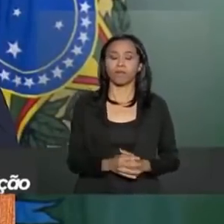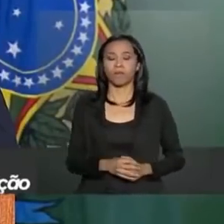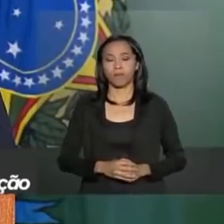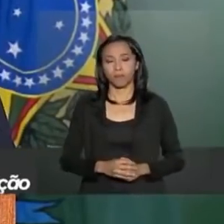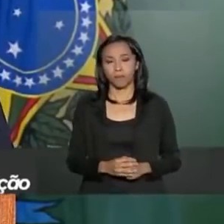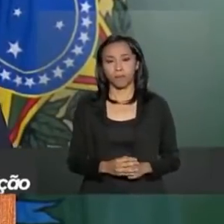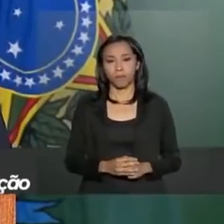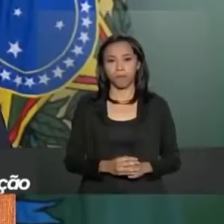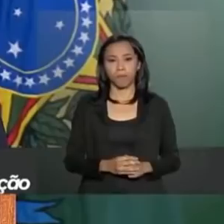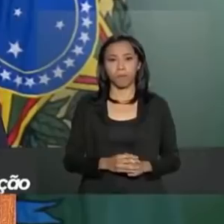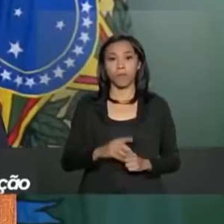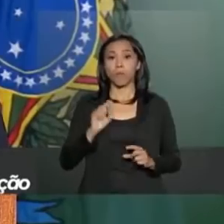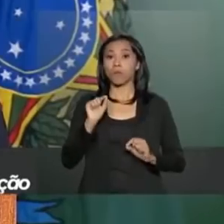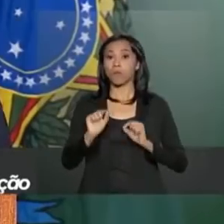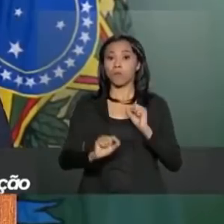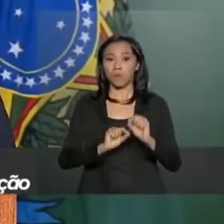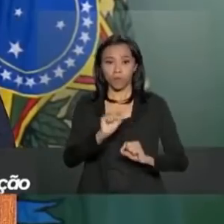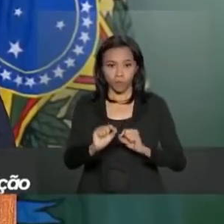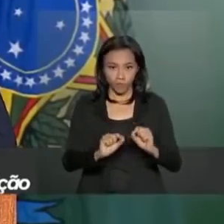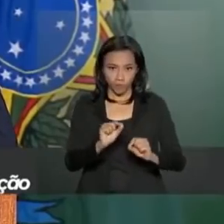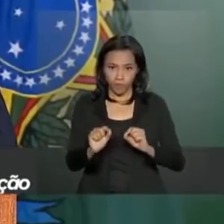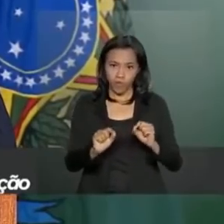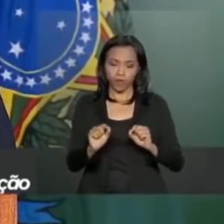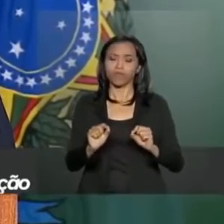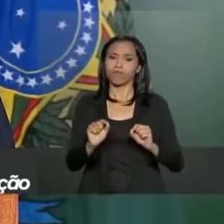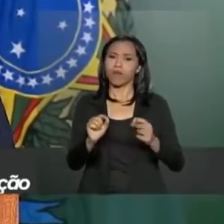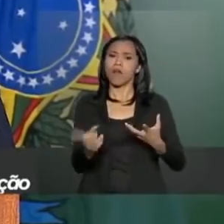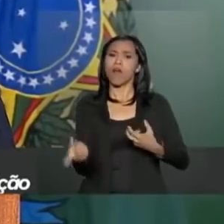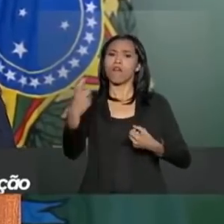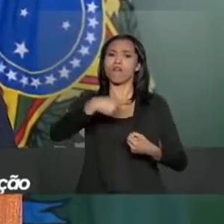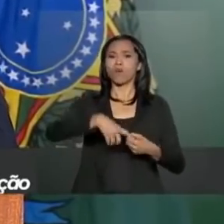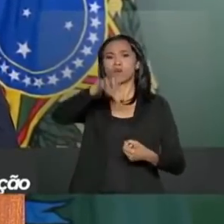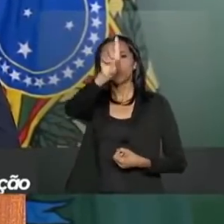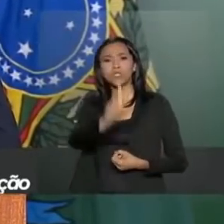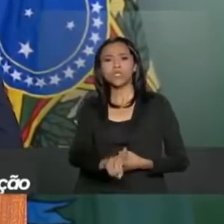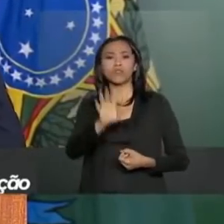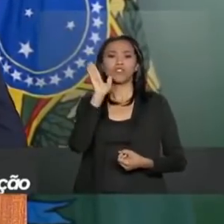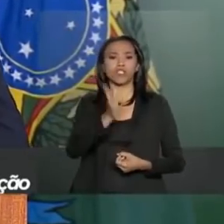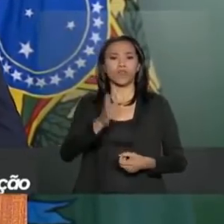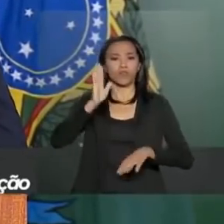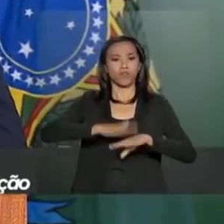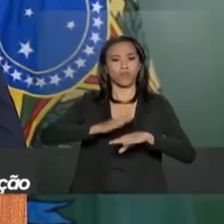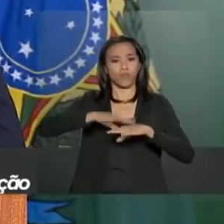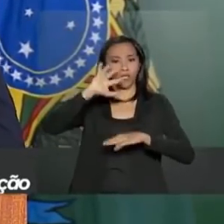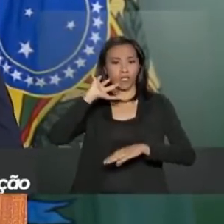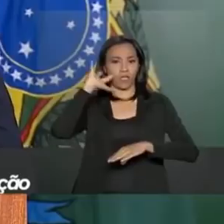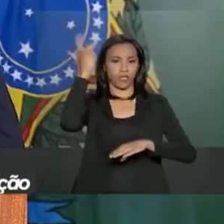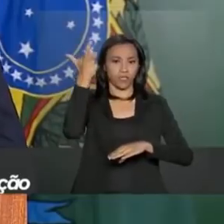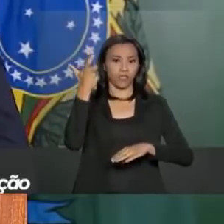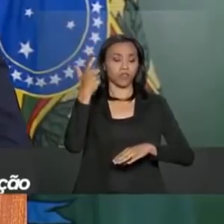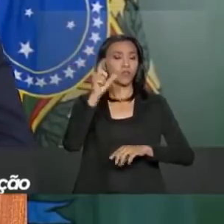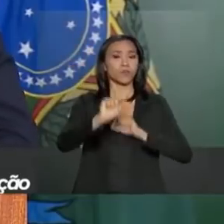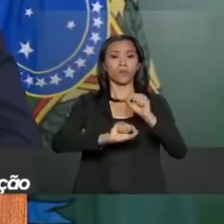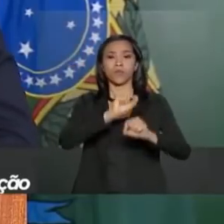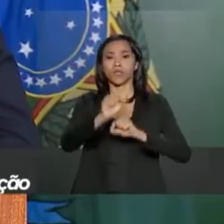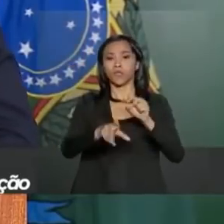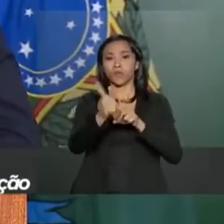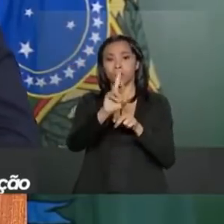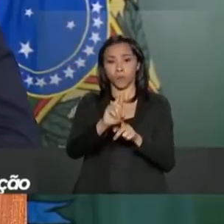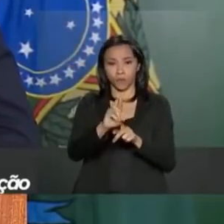que restabelecer um direito definido nas urnas por ocasião do refer de